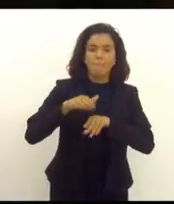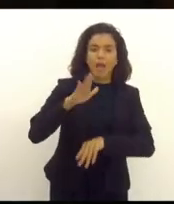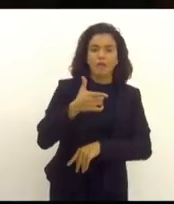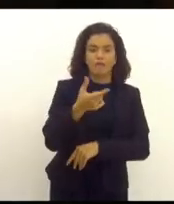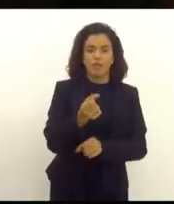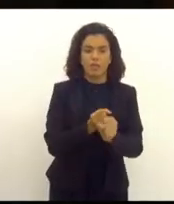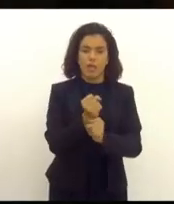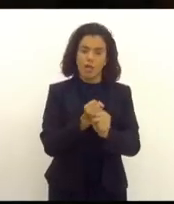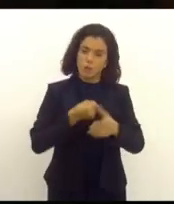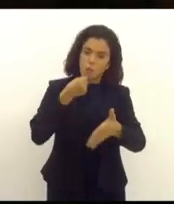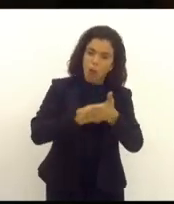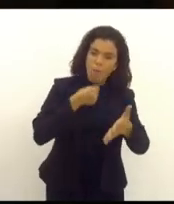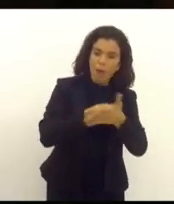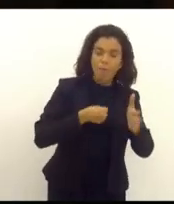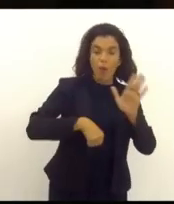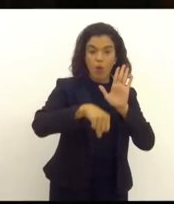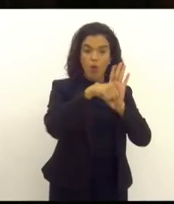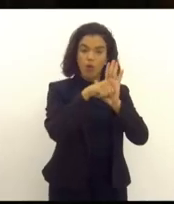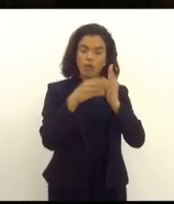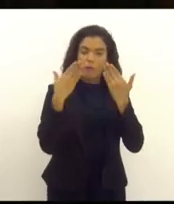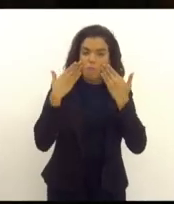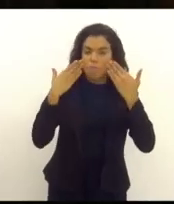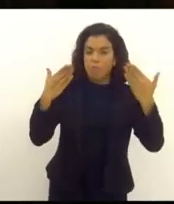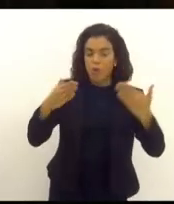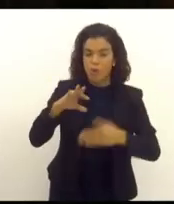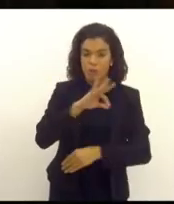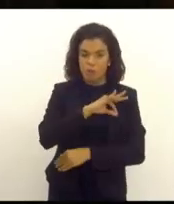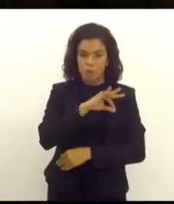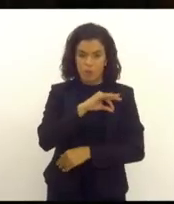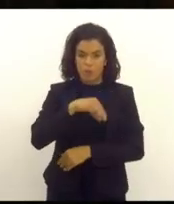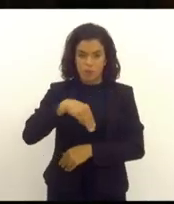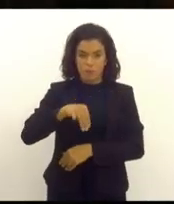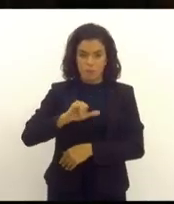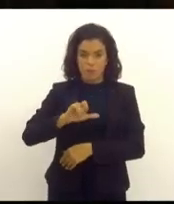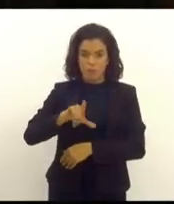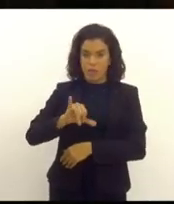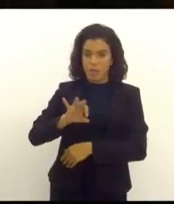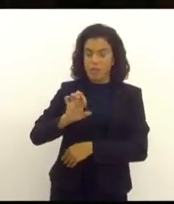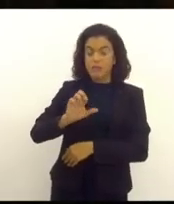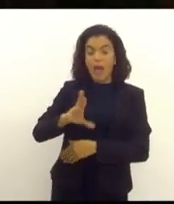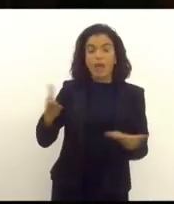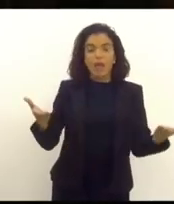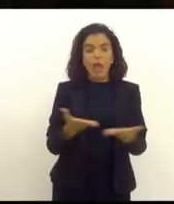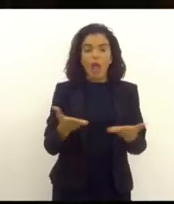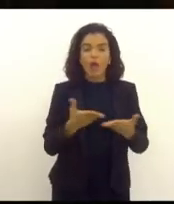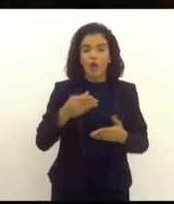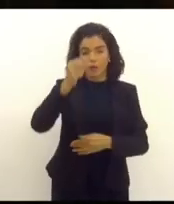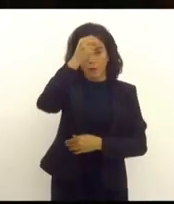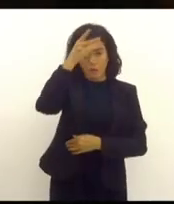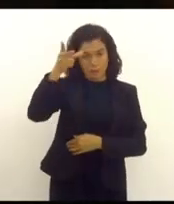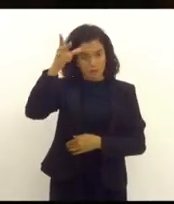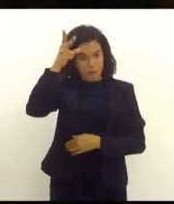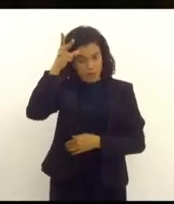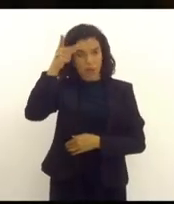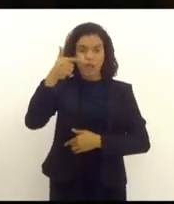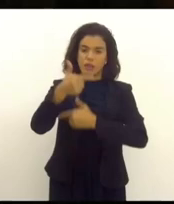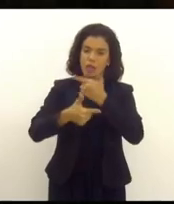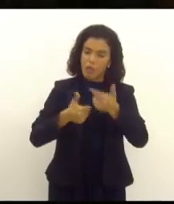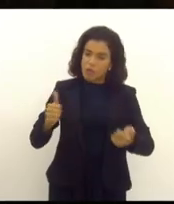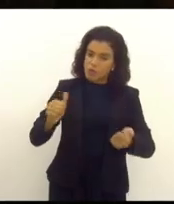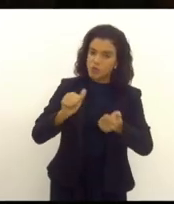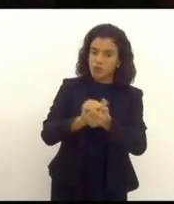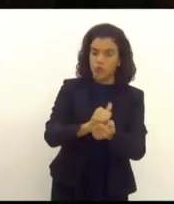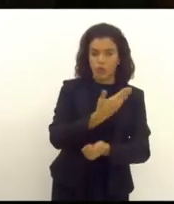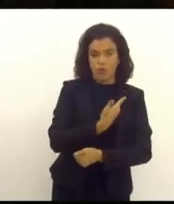20 anos combater o crime na linha de frente na polícia militar e agora como prefeito da cidade vem trabalhando junto com o governador